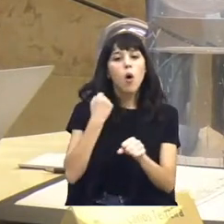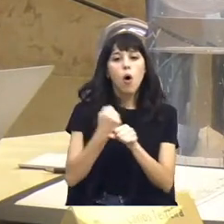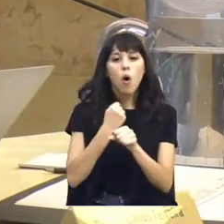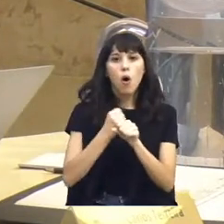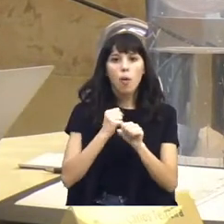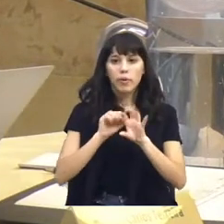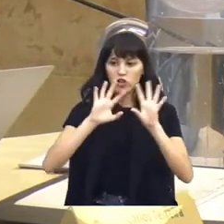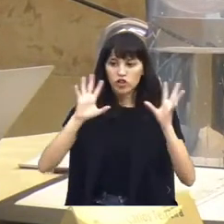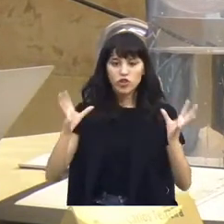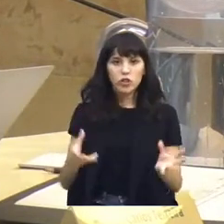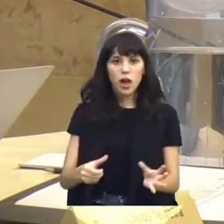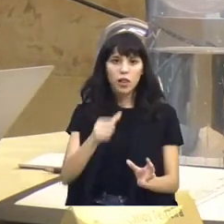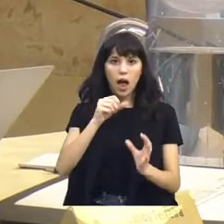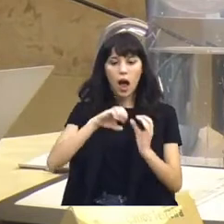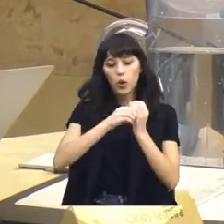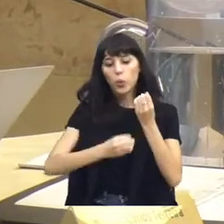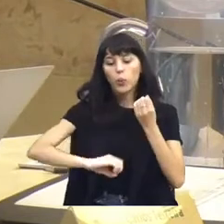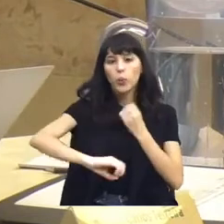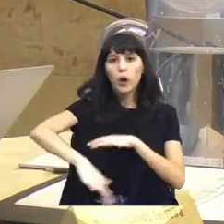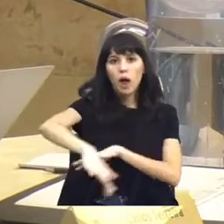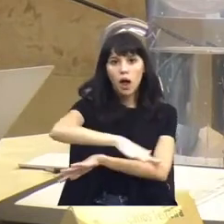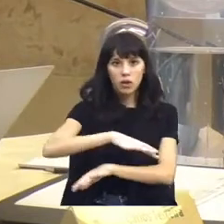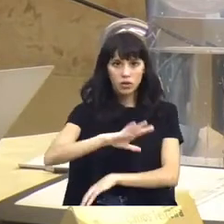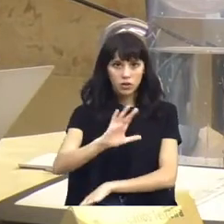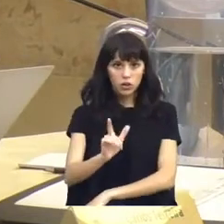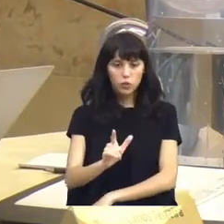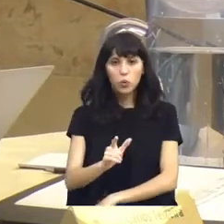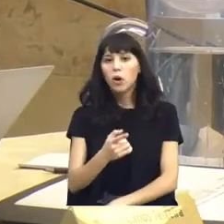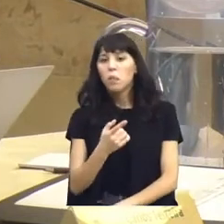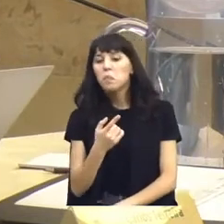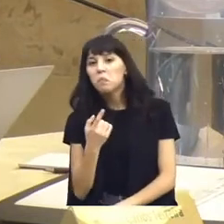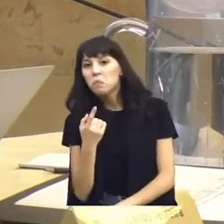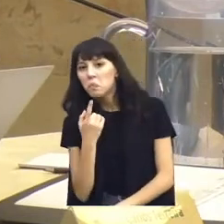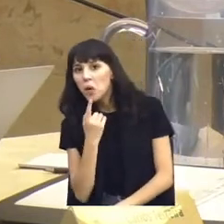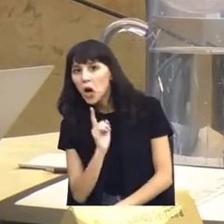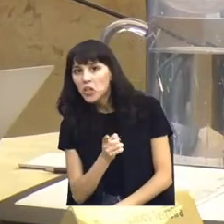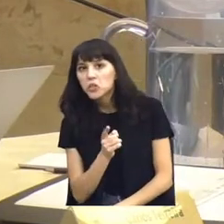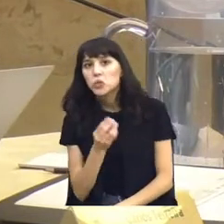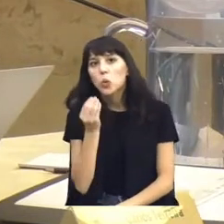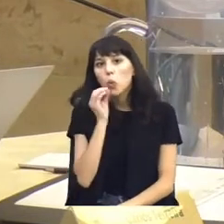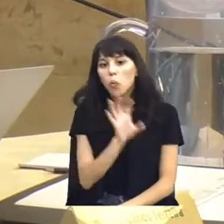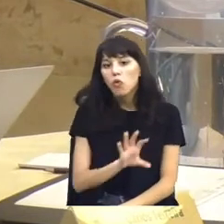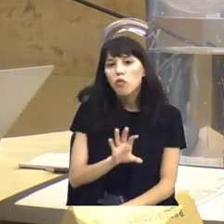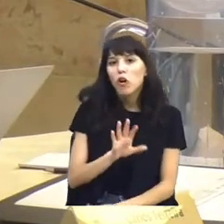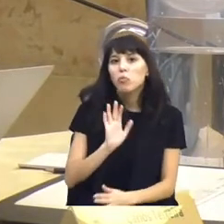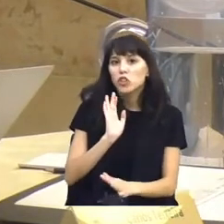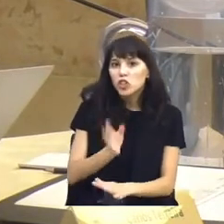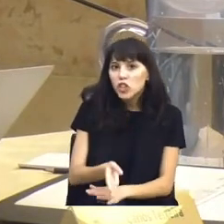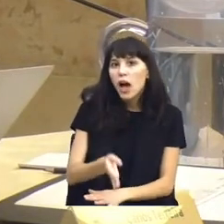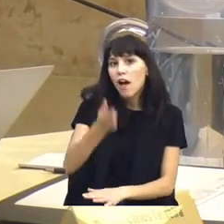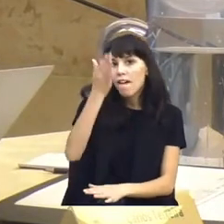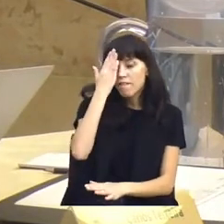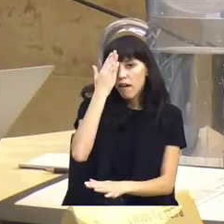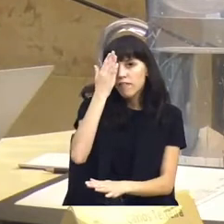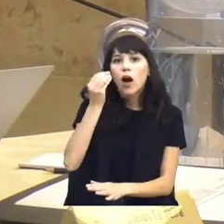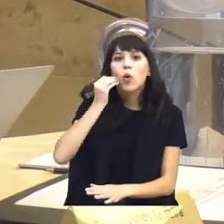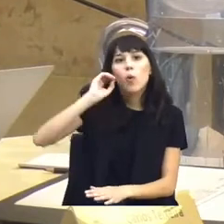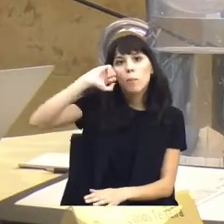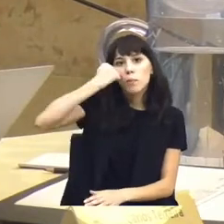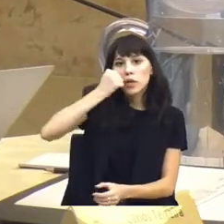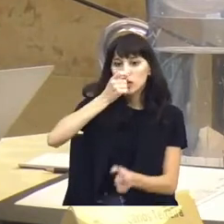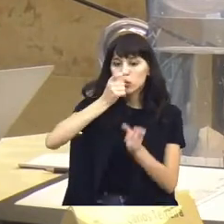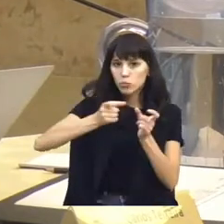de drenagem de Lisboa nós que estávamos de saber se entretanto já estão opurados os condicionamentos e se